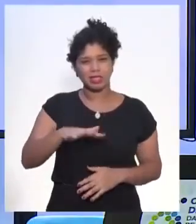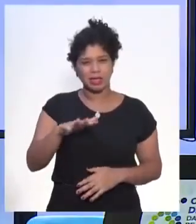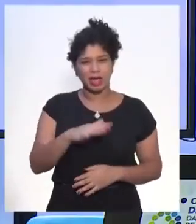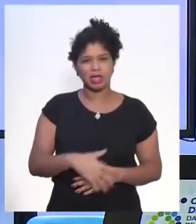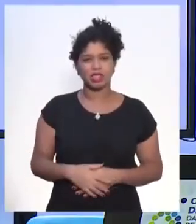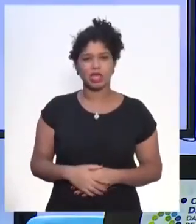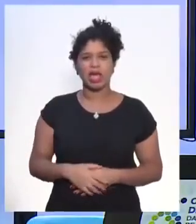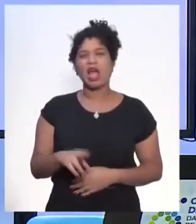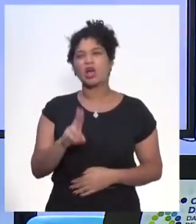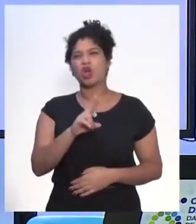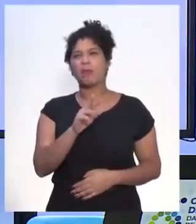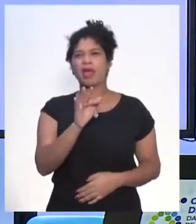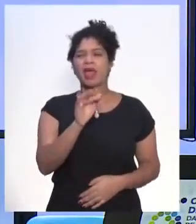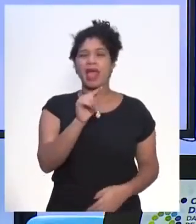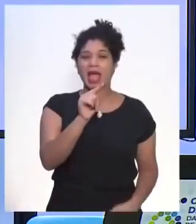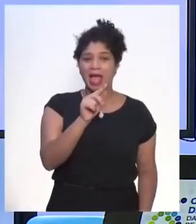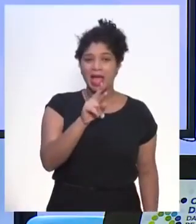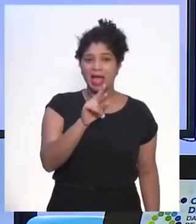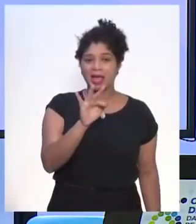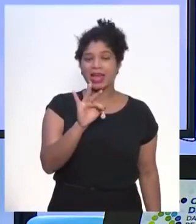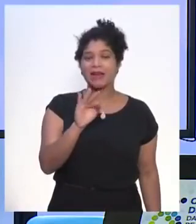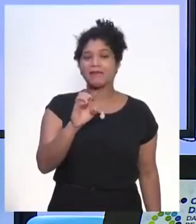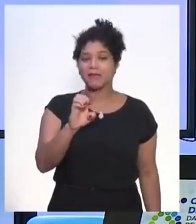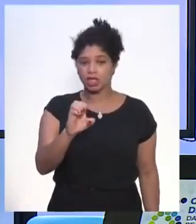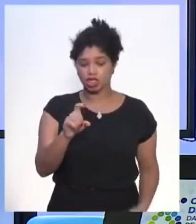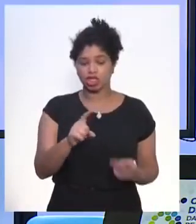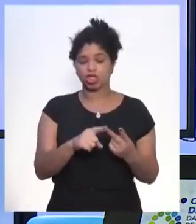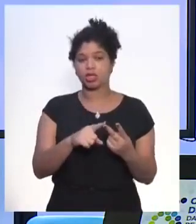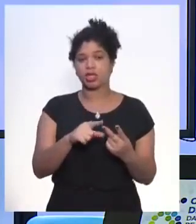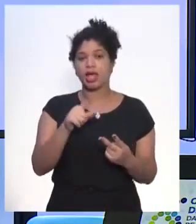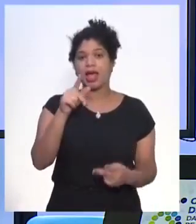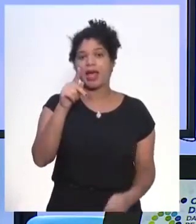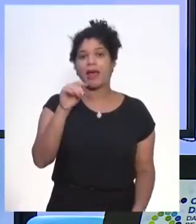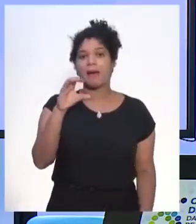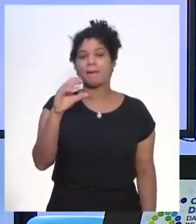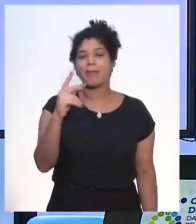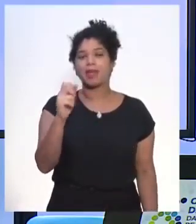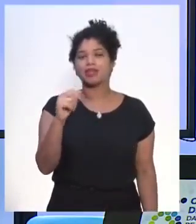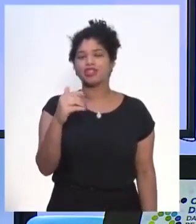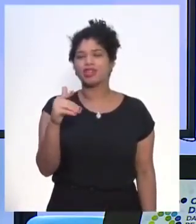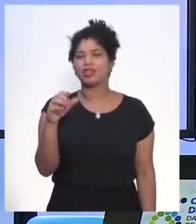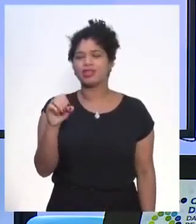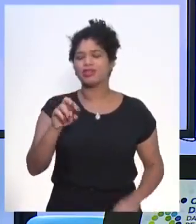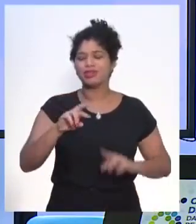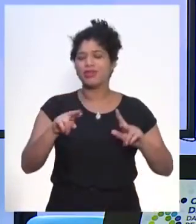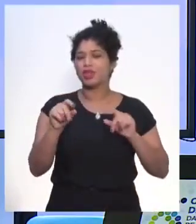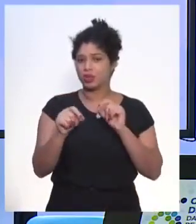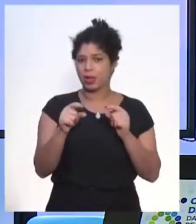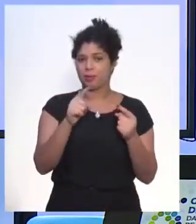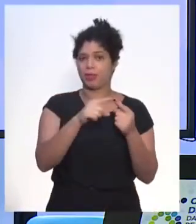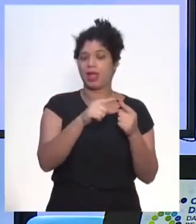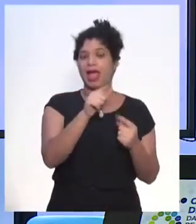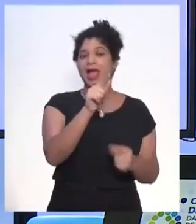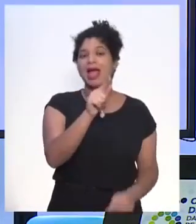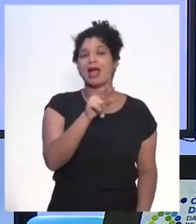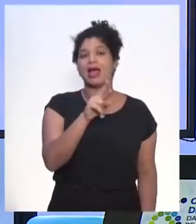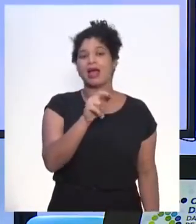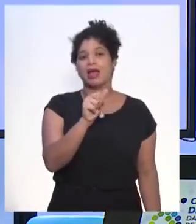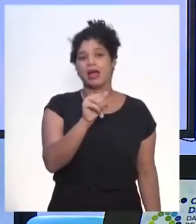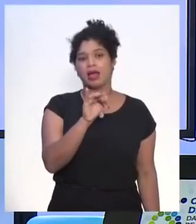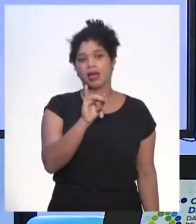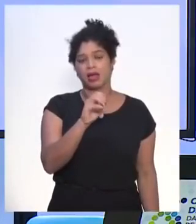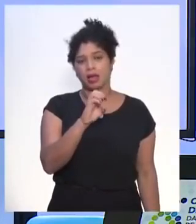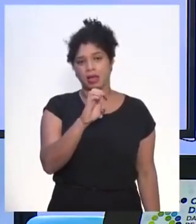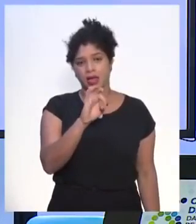É pichação? Tá? Então, lembre-se, gente, o grafite, geralmente, ele sempre tem, né, uma outra diferença grande em